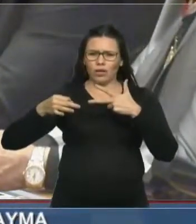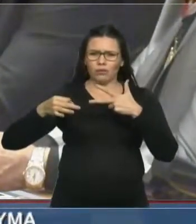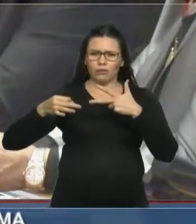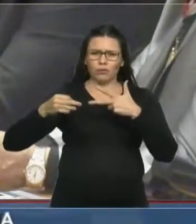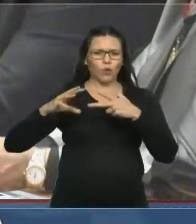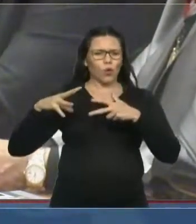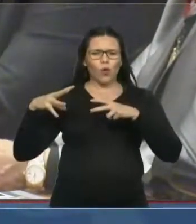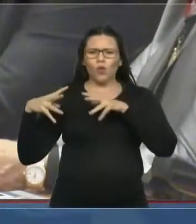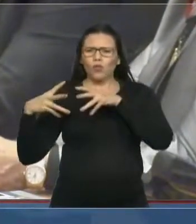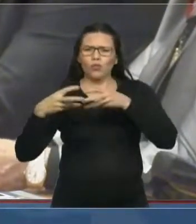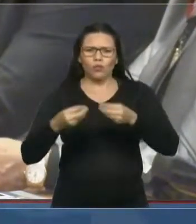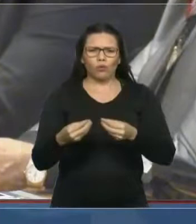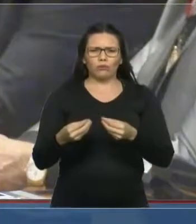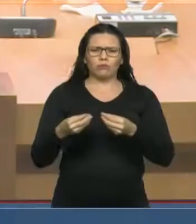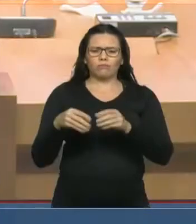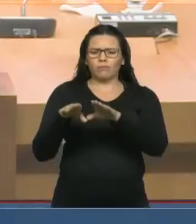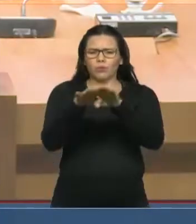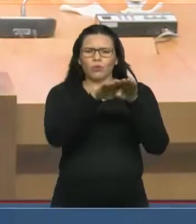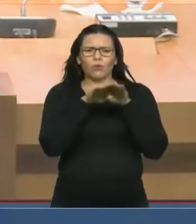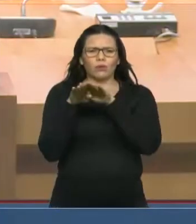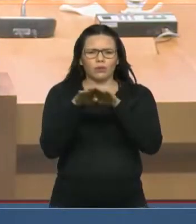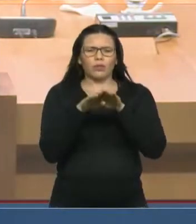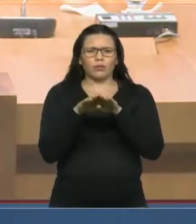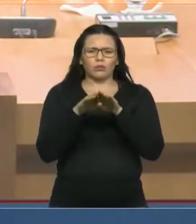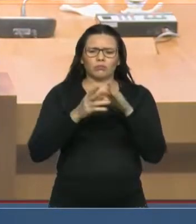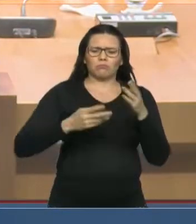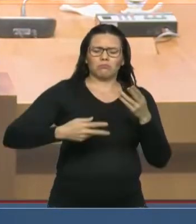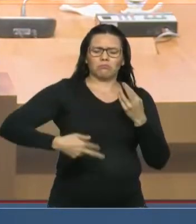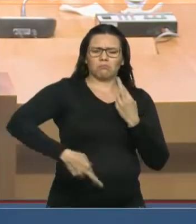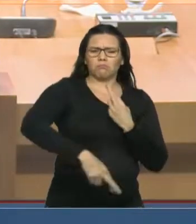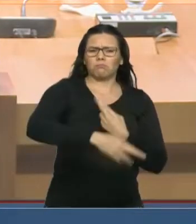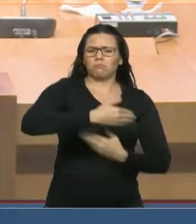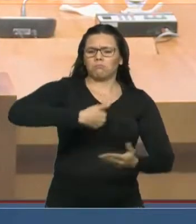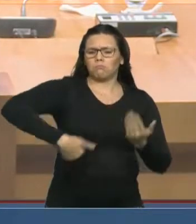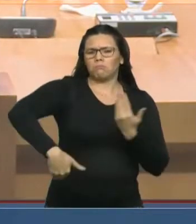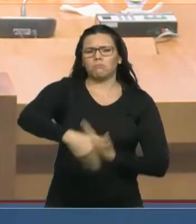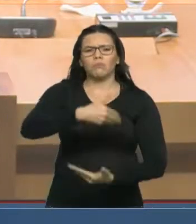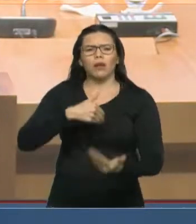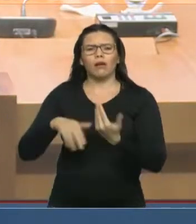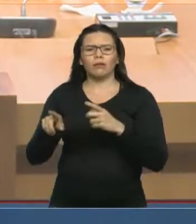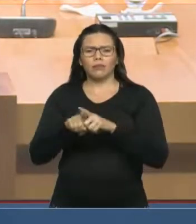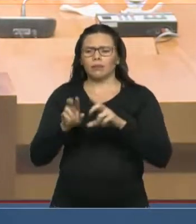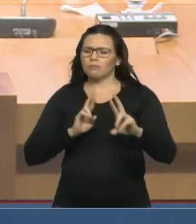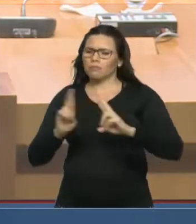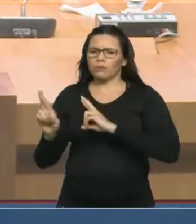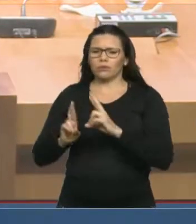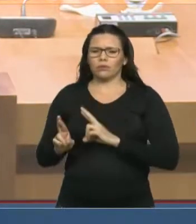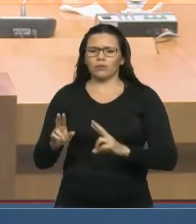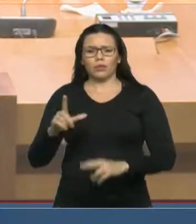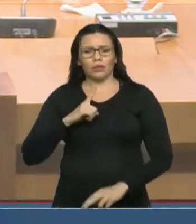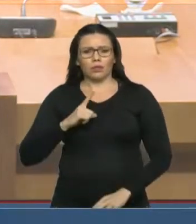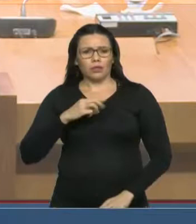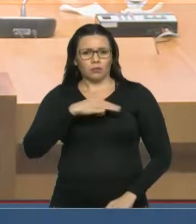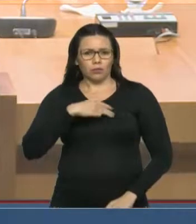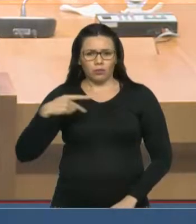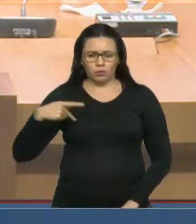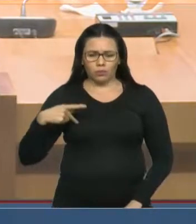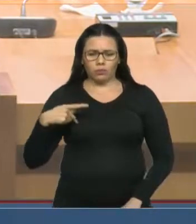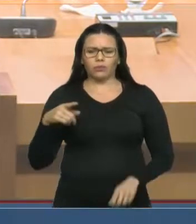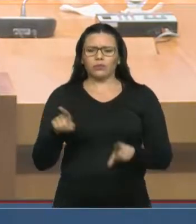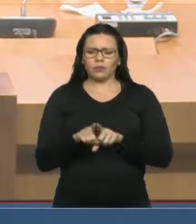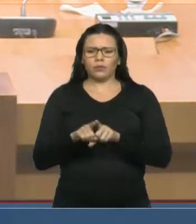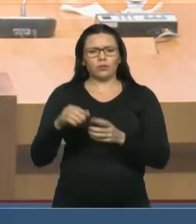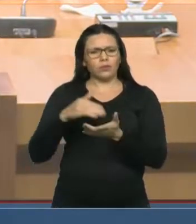Legislativo, o Judiciário, o Ministério Público. Está aqui também o deputado Marcelo, secretário da Casa